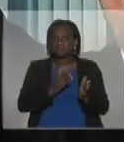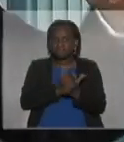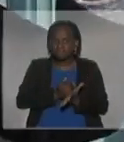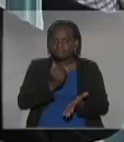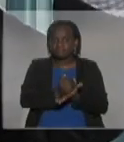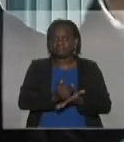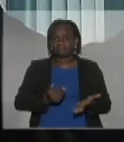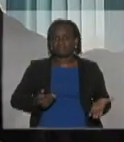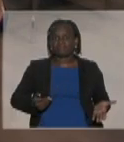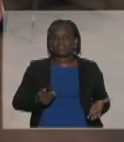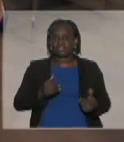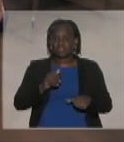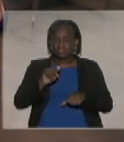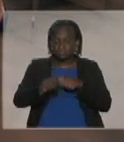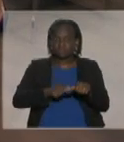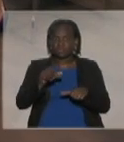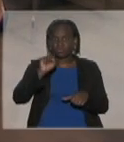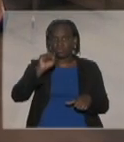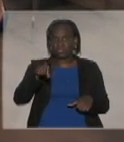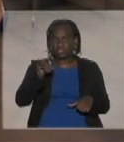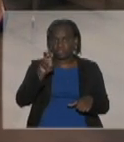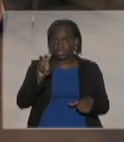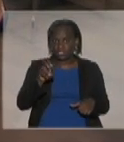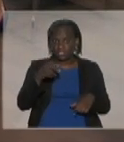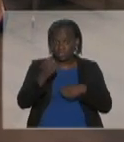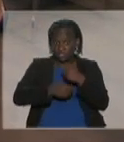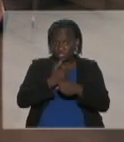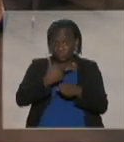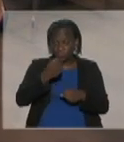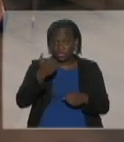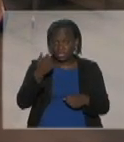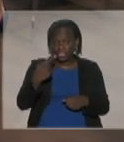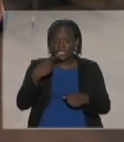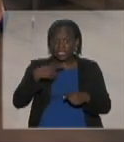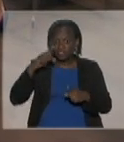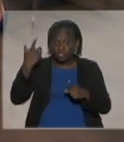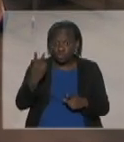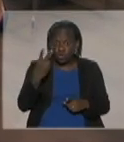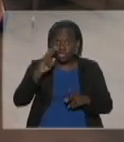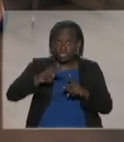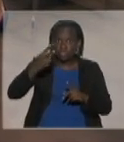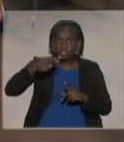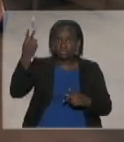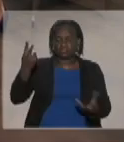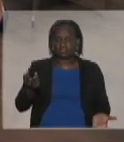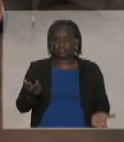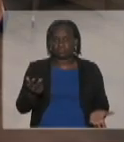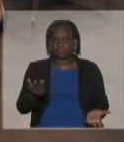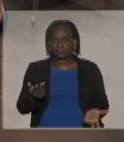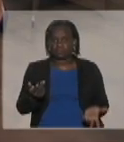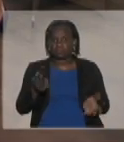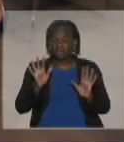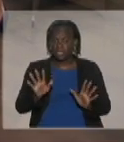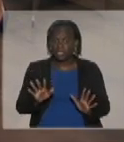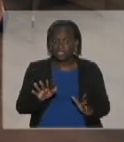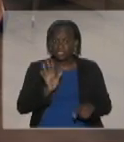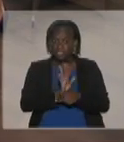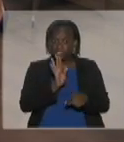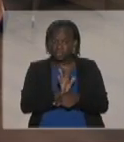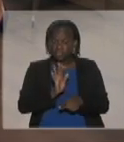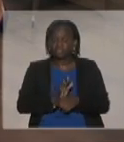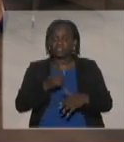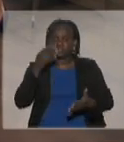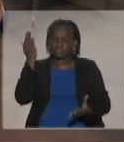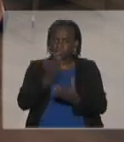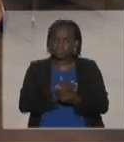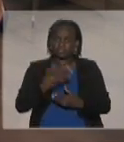decreto depois, reajustando 8. Quer dizer, em 2017 teve 2 reajustamentos. Mas o que está valendo? A